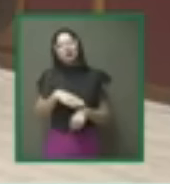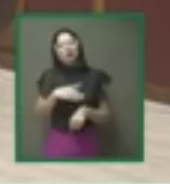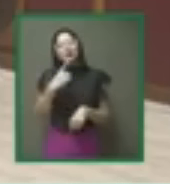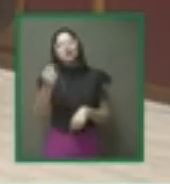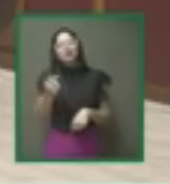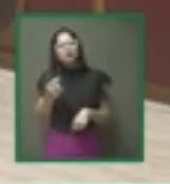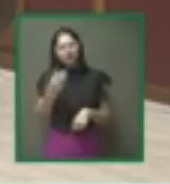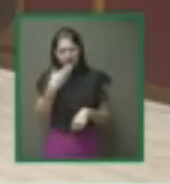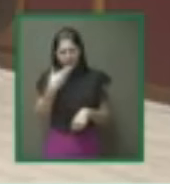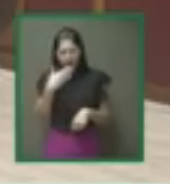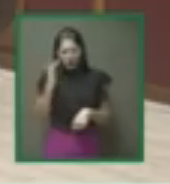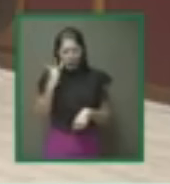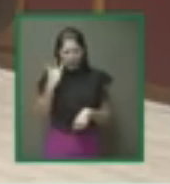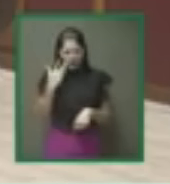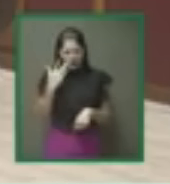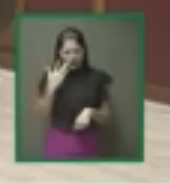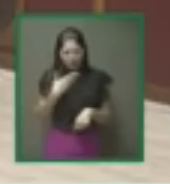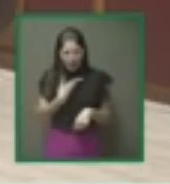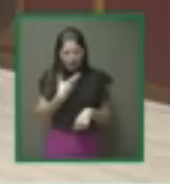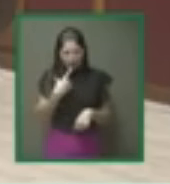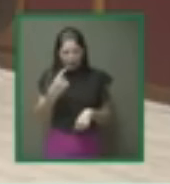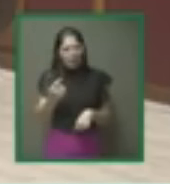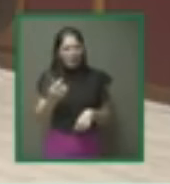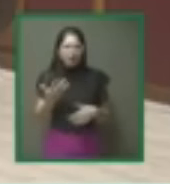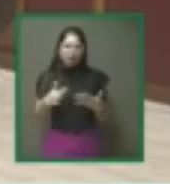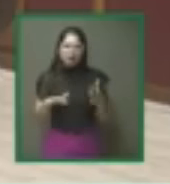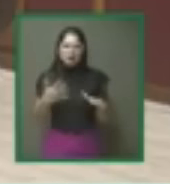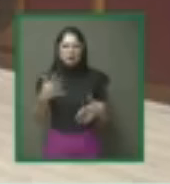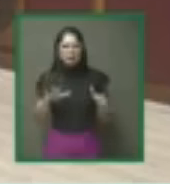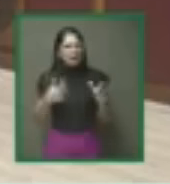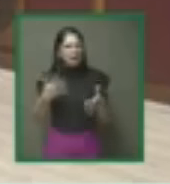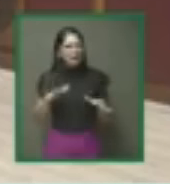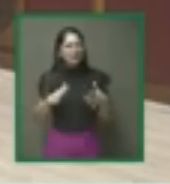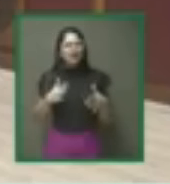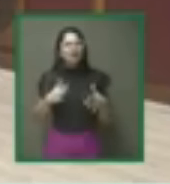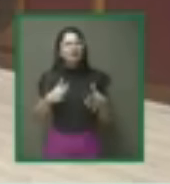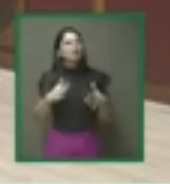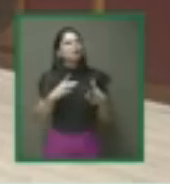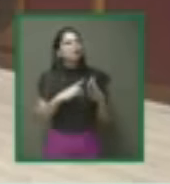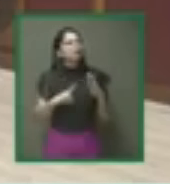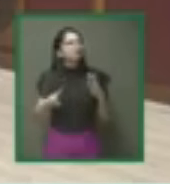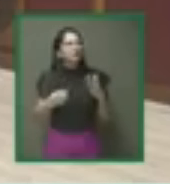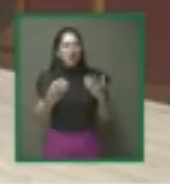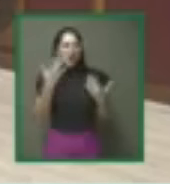Foi logo depois que o Alexandre saiu. Mais ou menos tempo, minutos? O Alexandre saiu, uns 3 a 4 minutos,